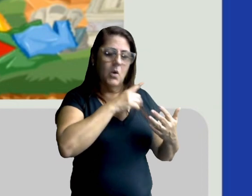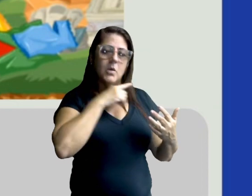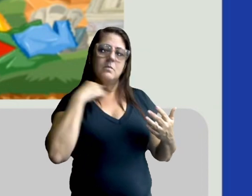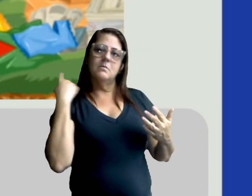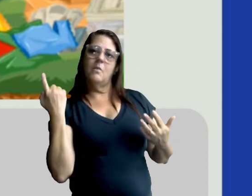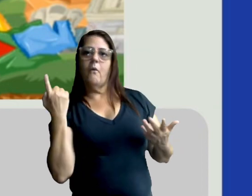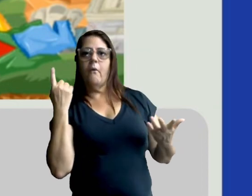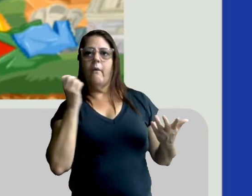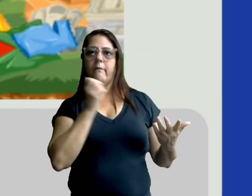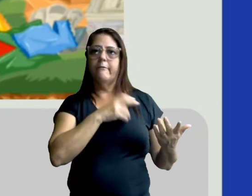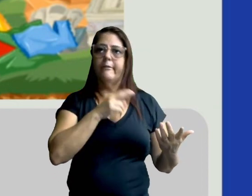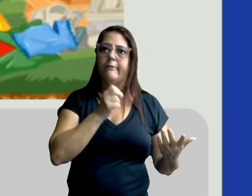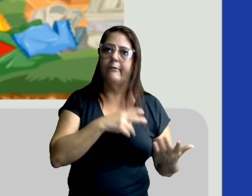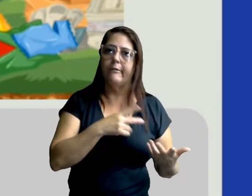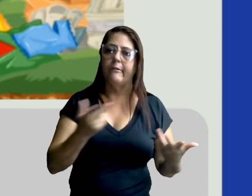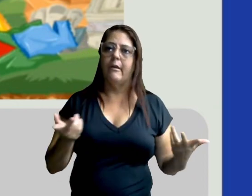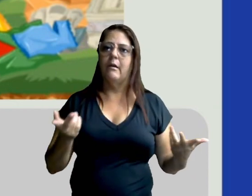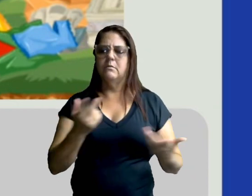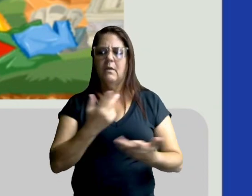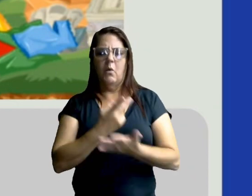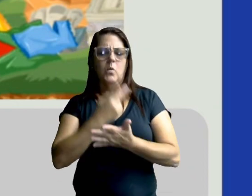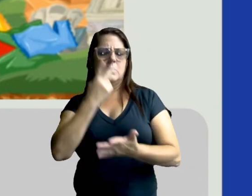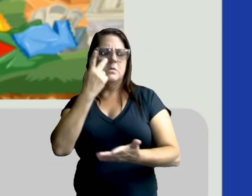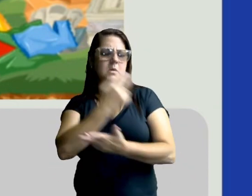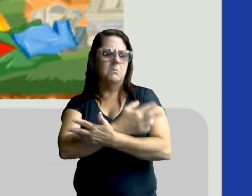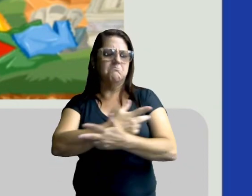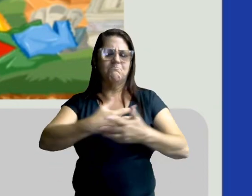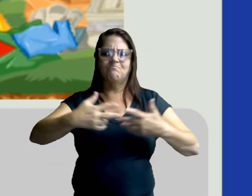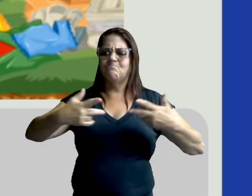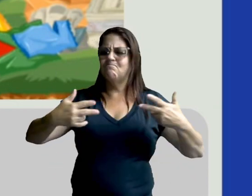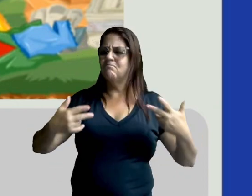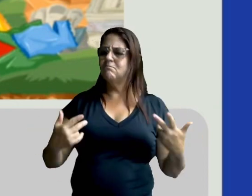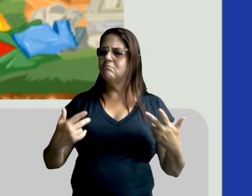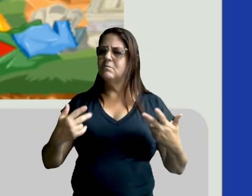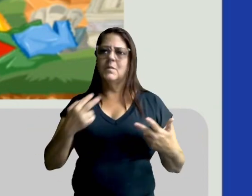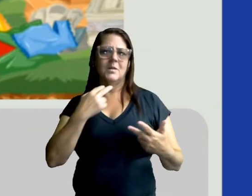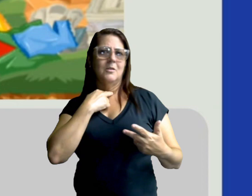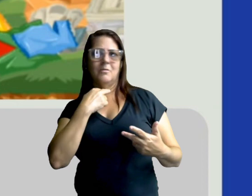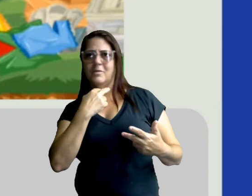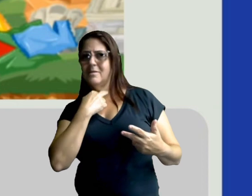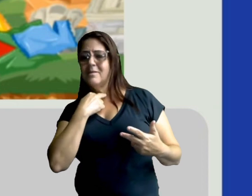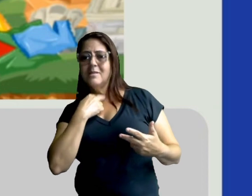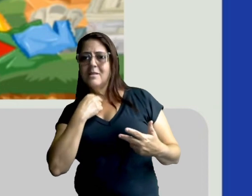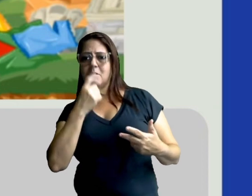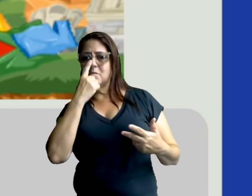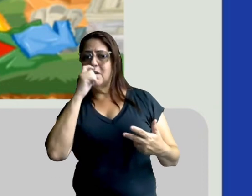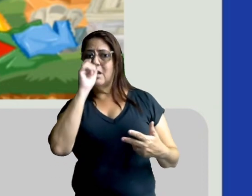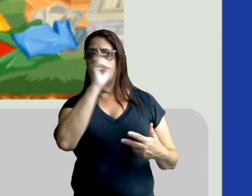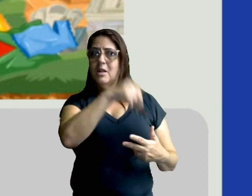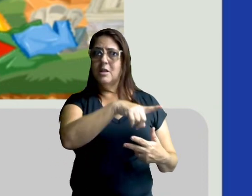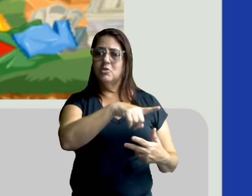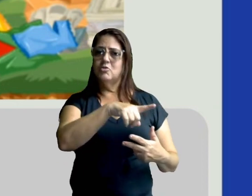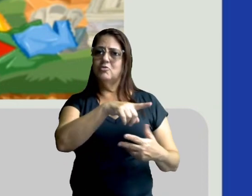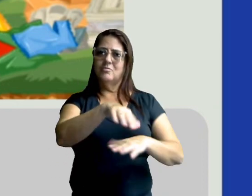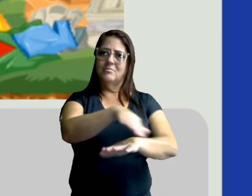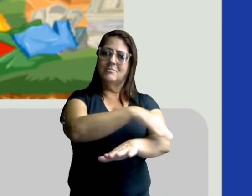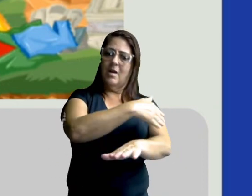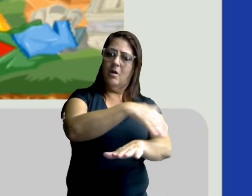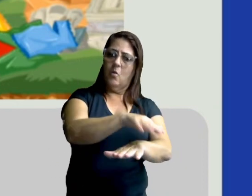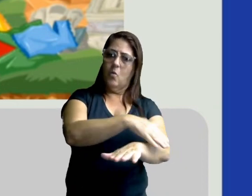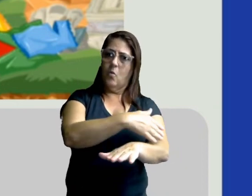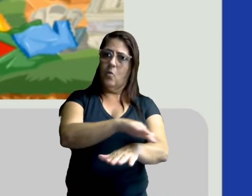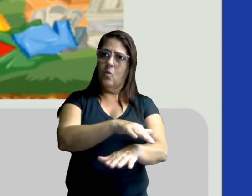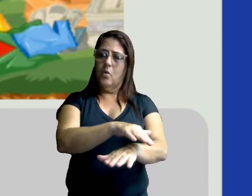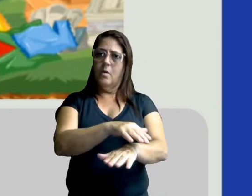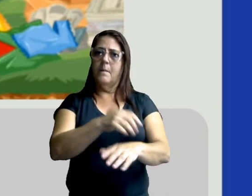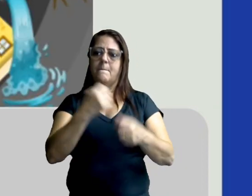se engasgar. Pode acontecer diversas coisas. Então a gente não deve jogar lixo no meio da rua. O lugar de lixo é